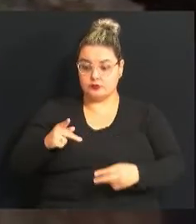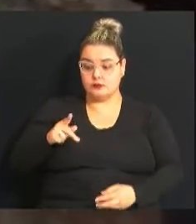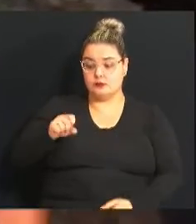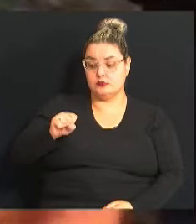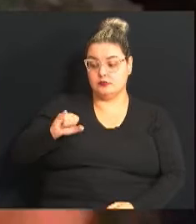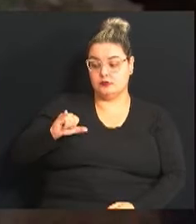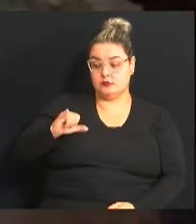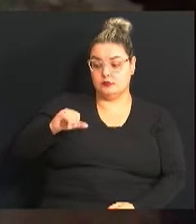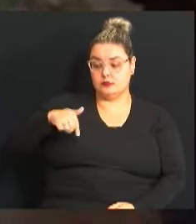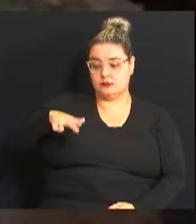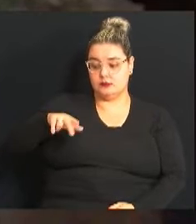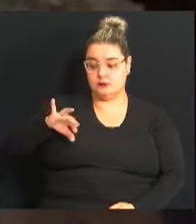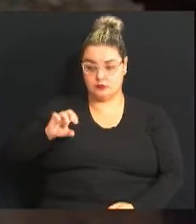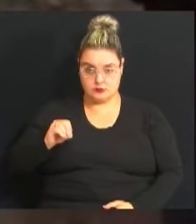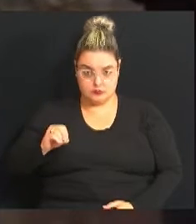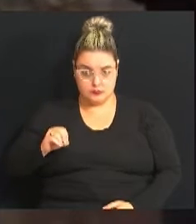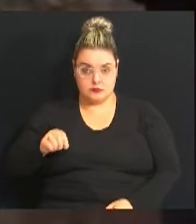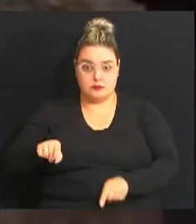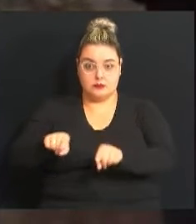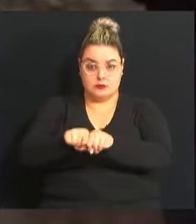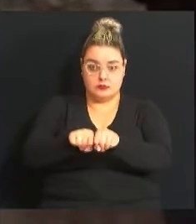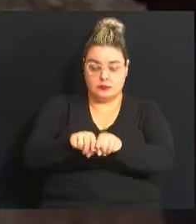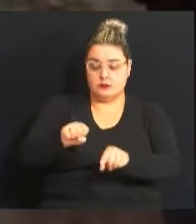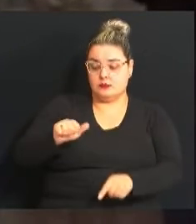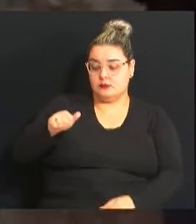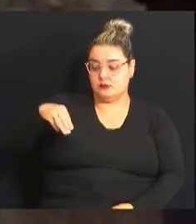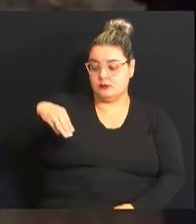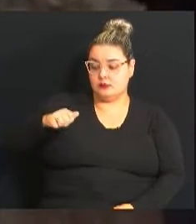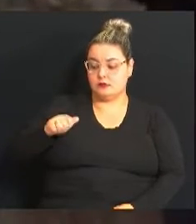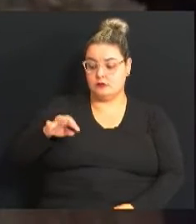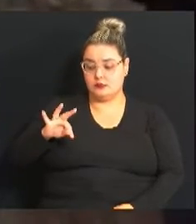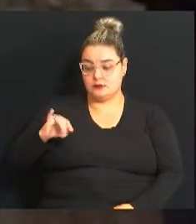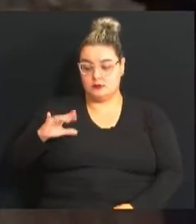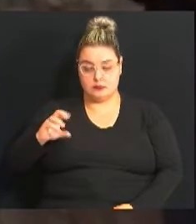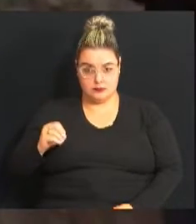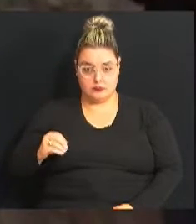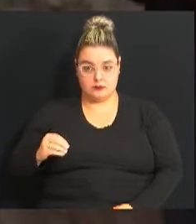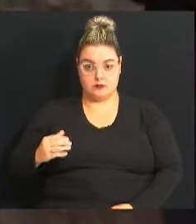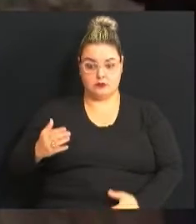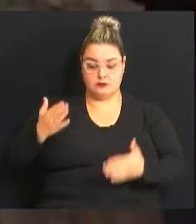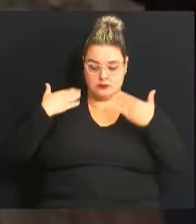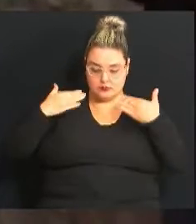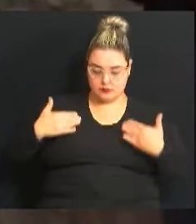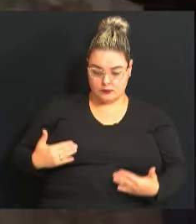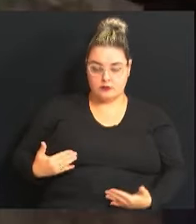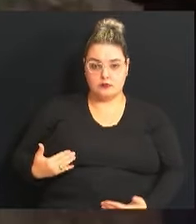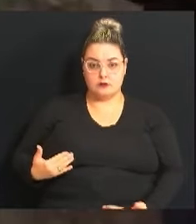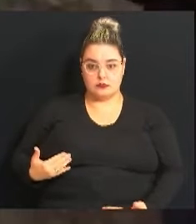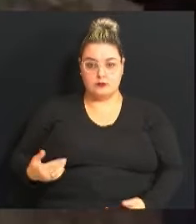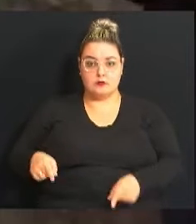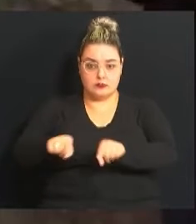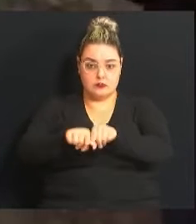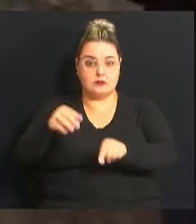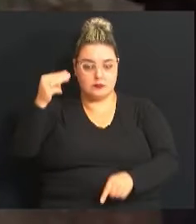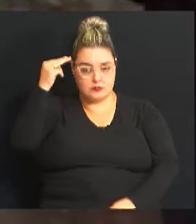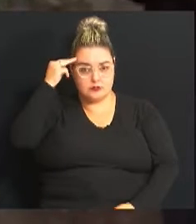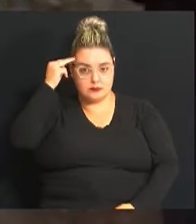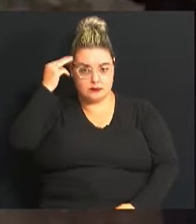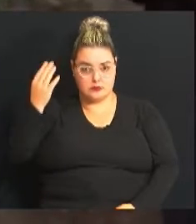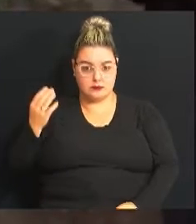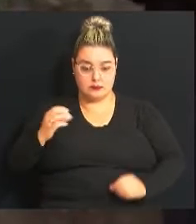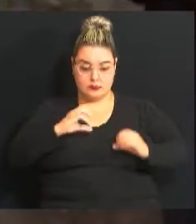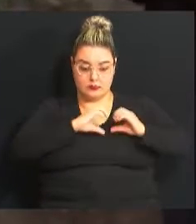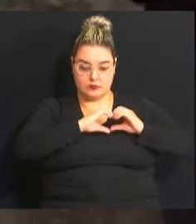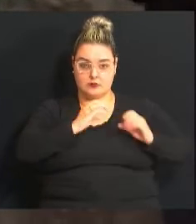corpo e mente. Usando os teus exemplos, o coração, ele é um órgão que muda muito de acordo com